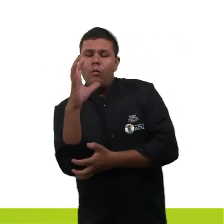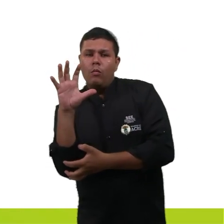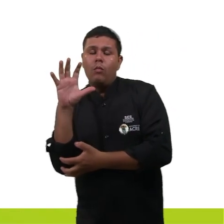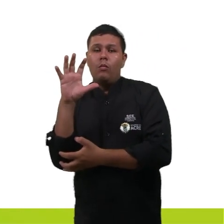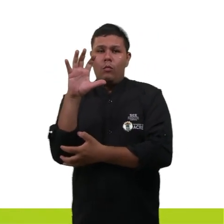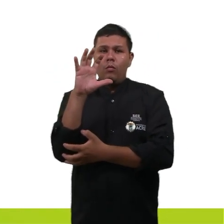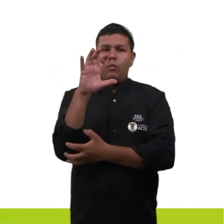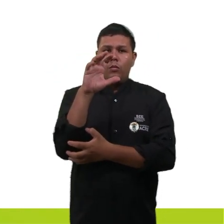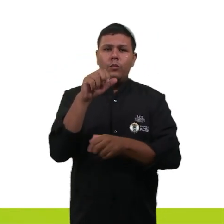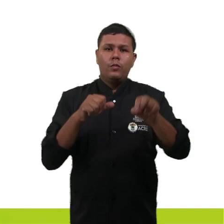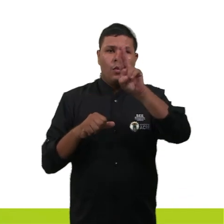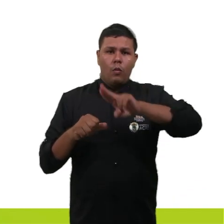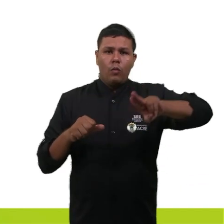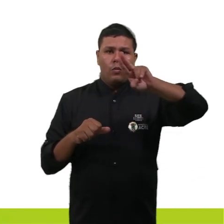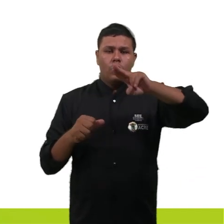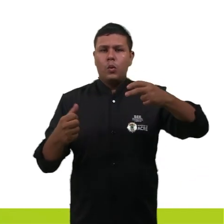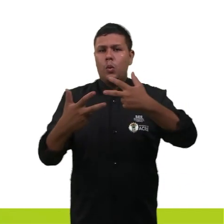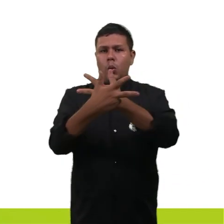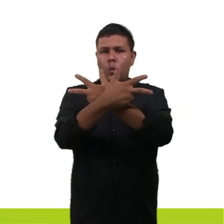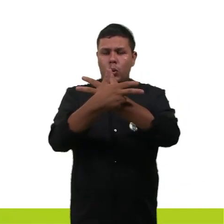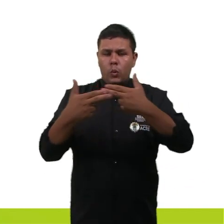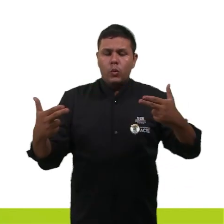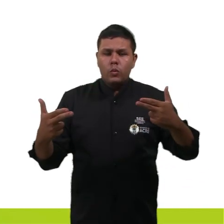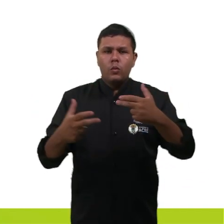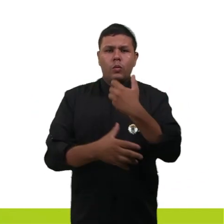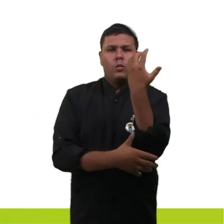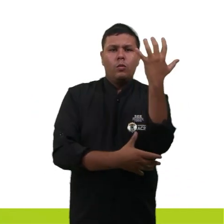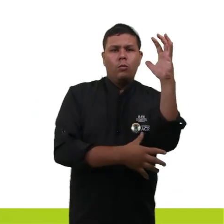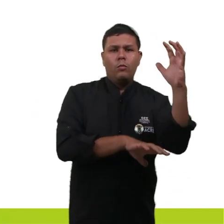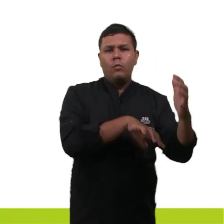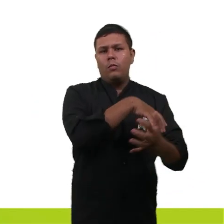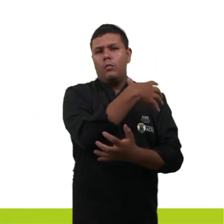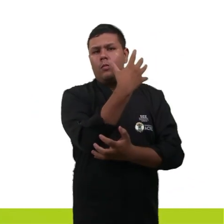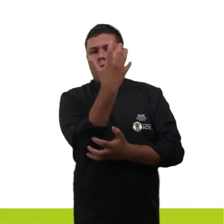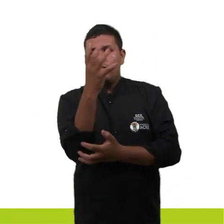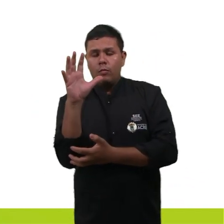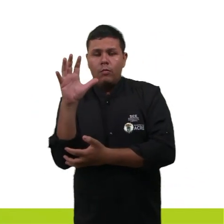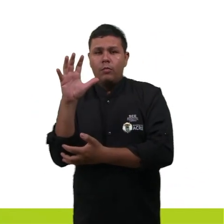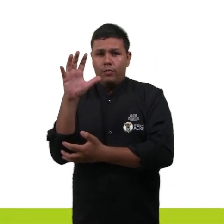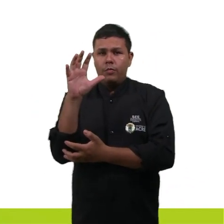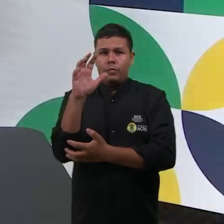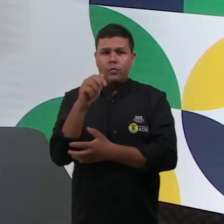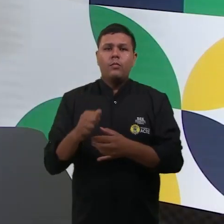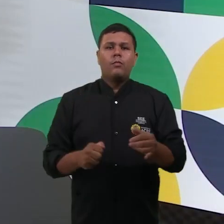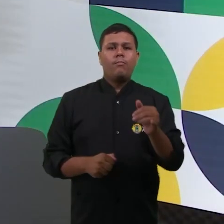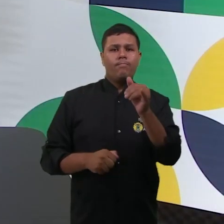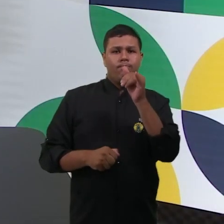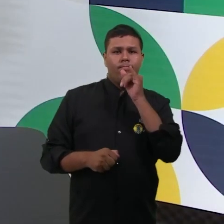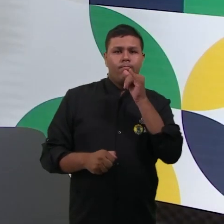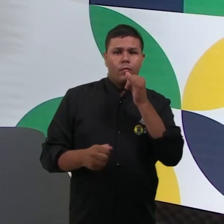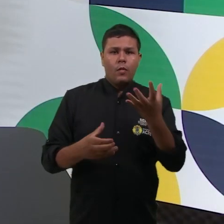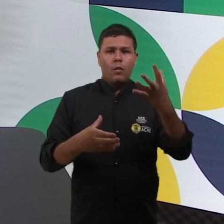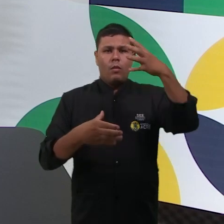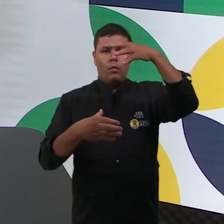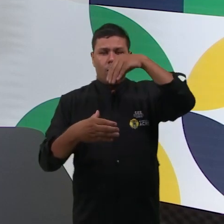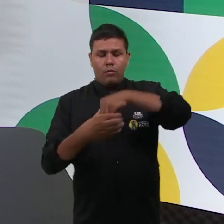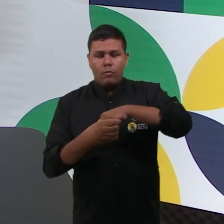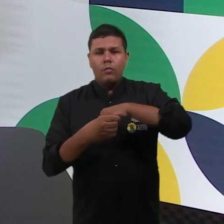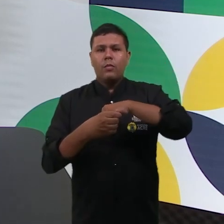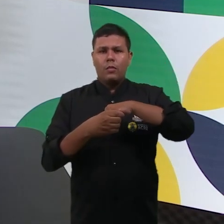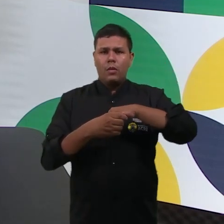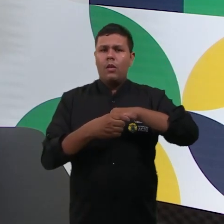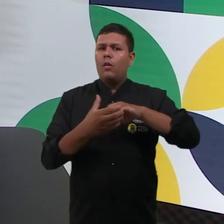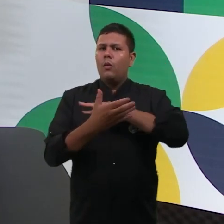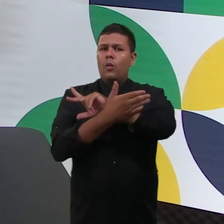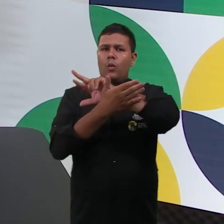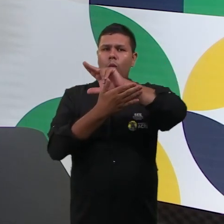com recursos naturais ou produtos primários. Vamos então ver os exemplos dentro do setor primário? A gente tem